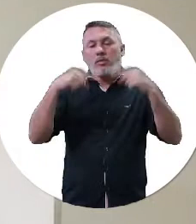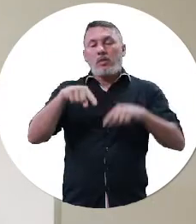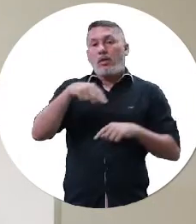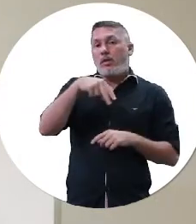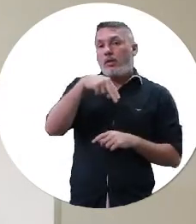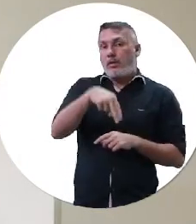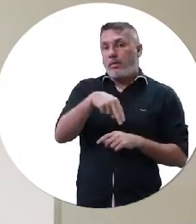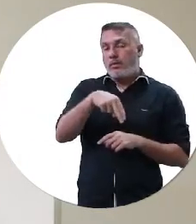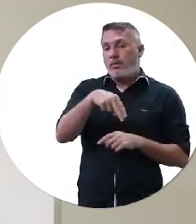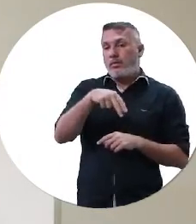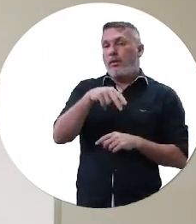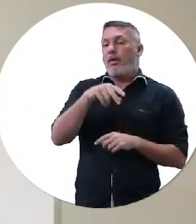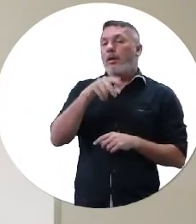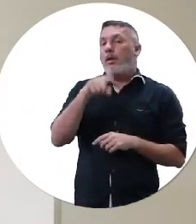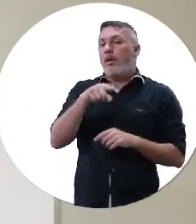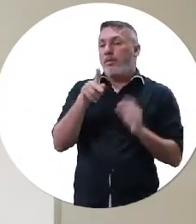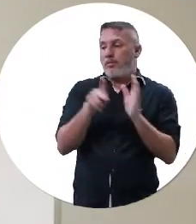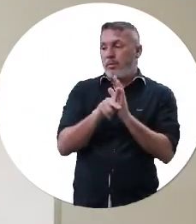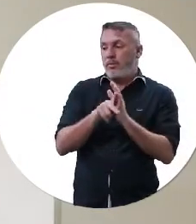lá.